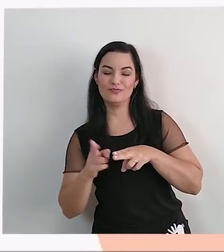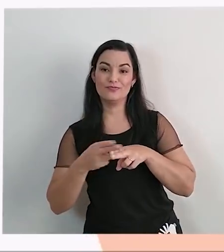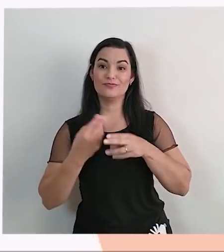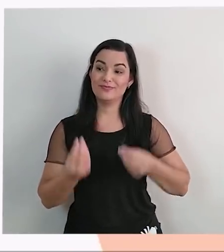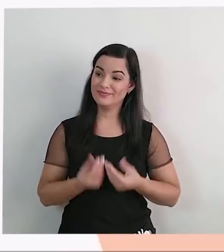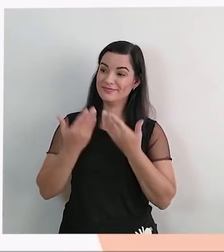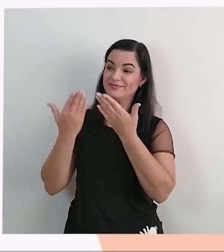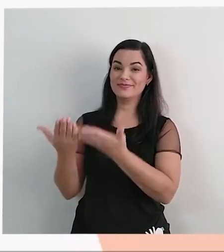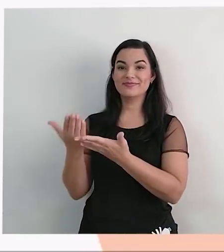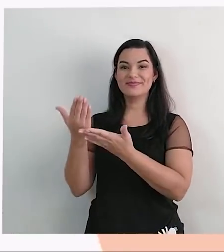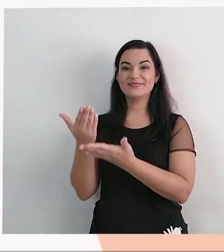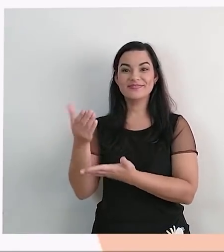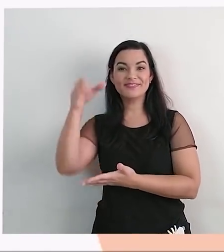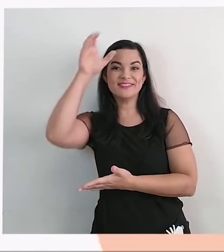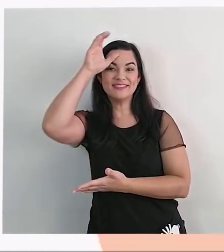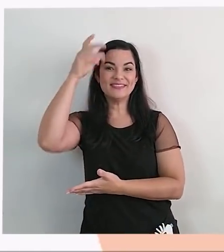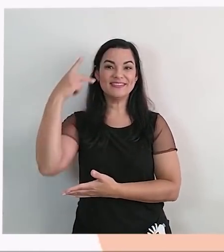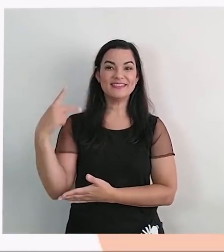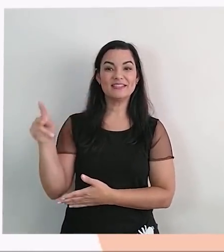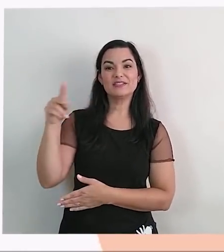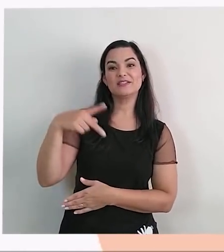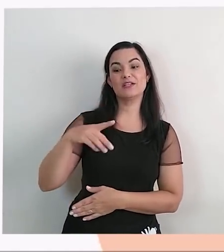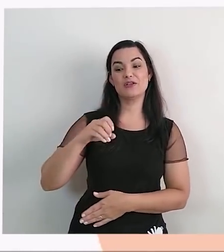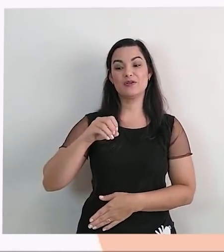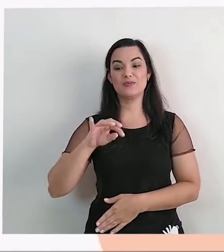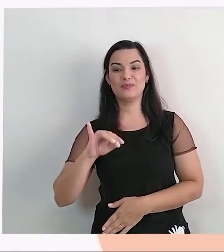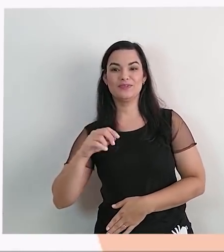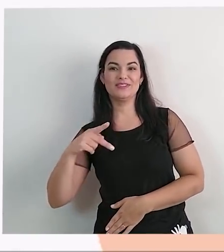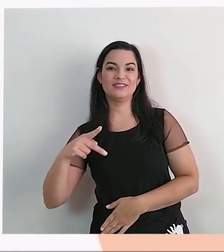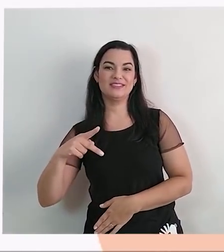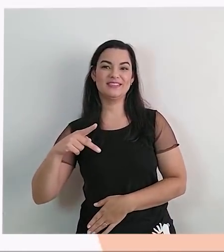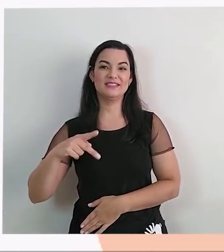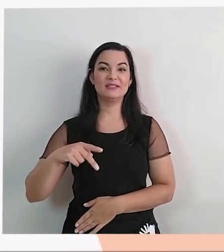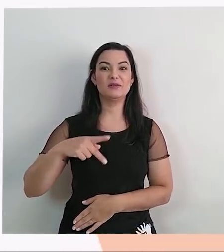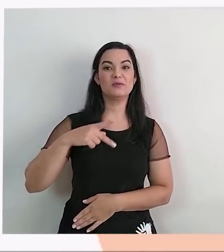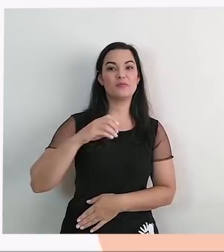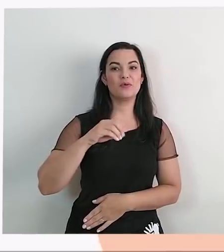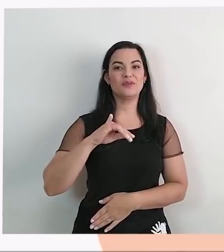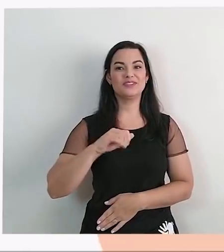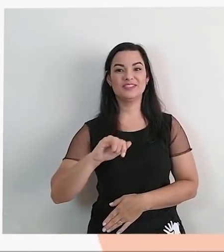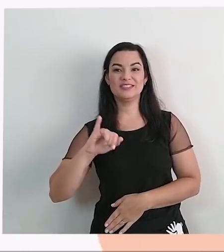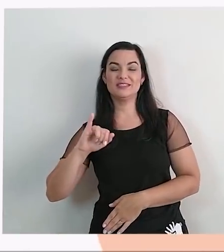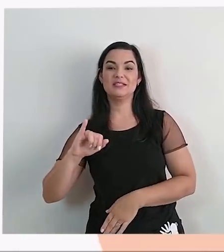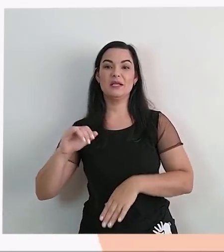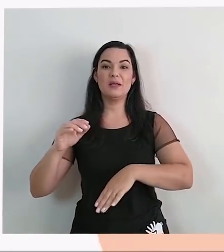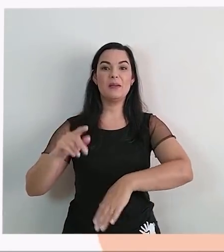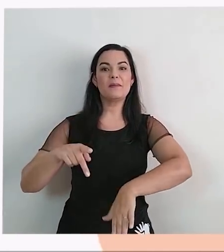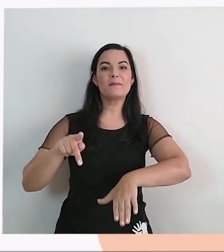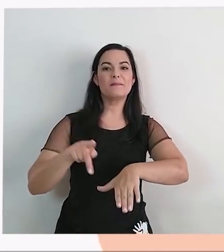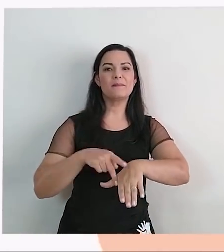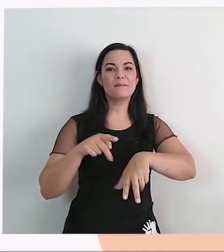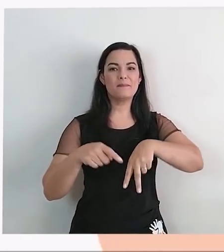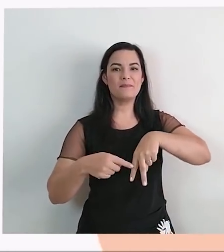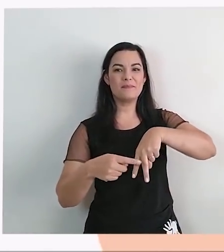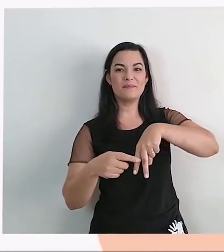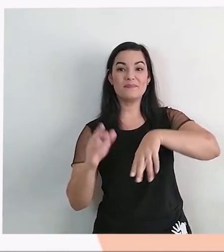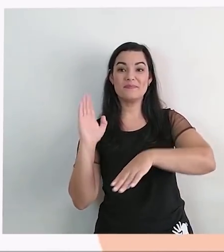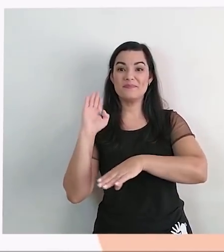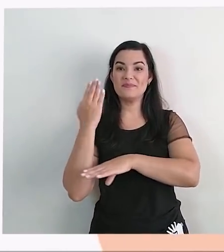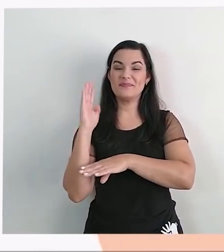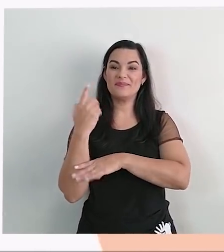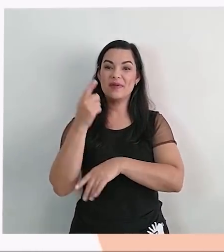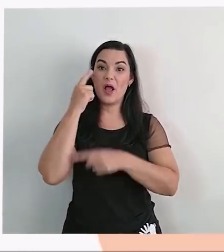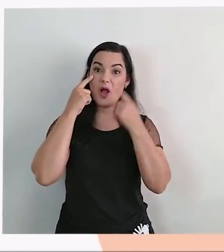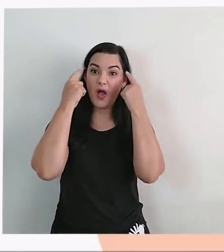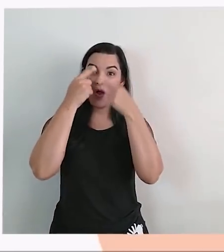fazendo chocolate para a madrinha. Poti, poti, perna de pau, olho